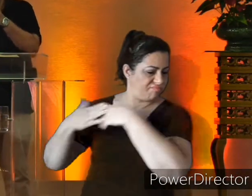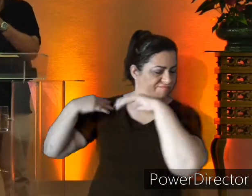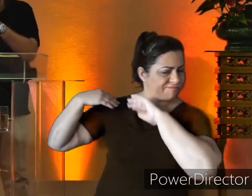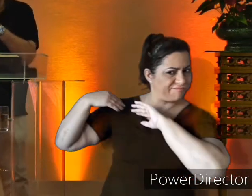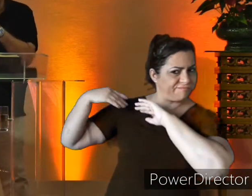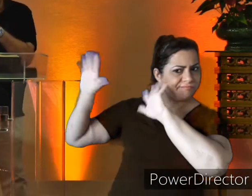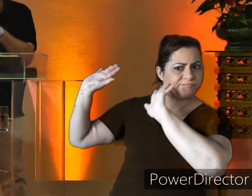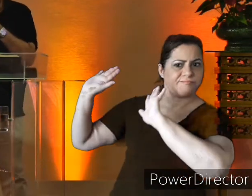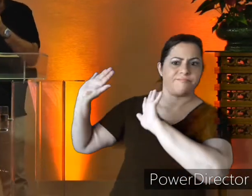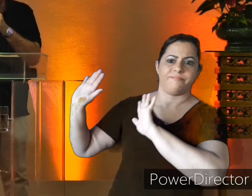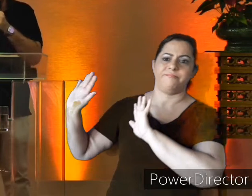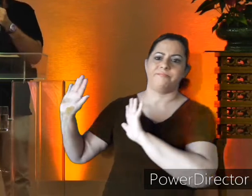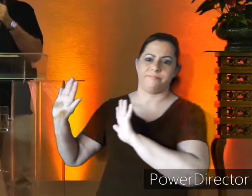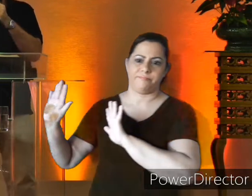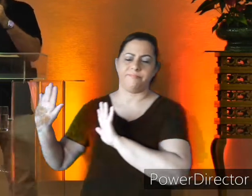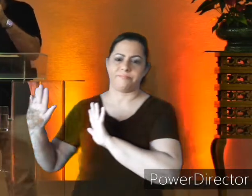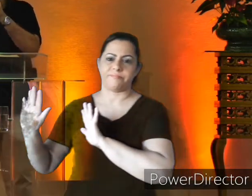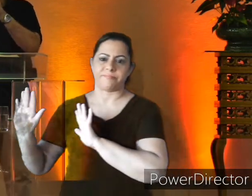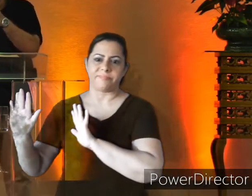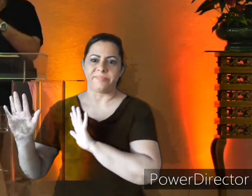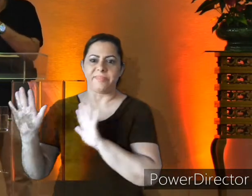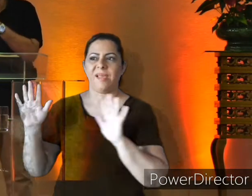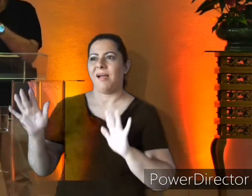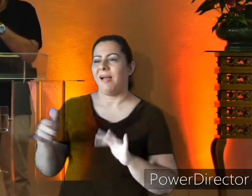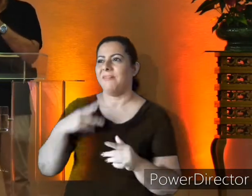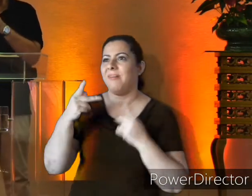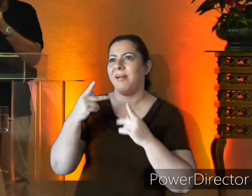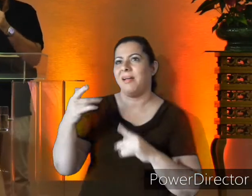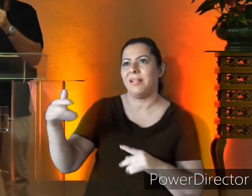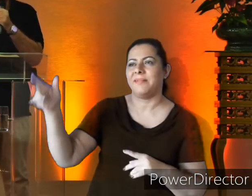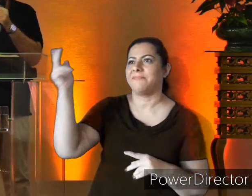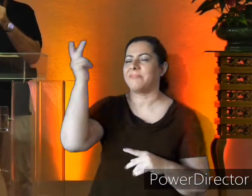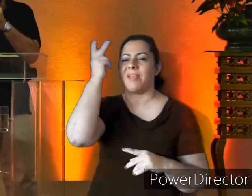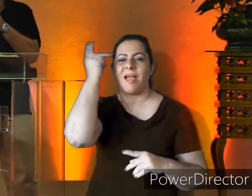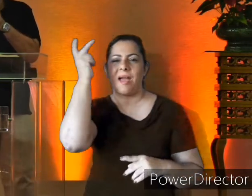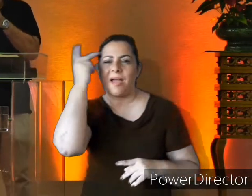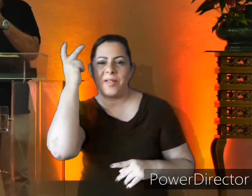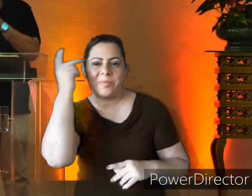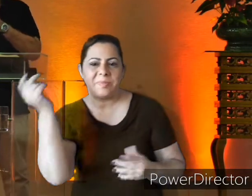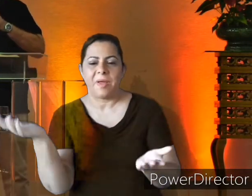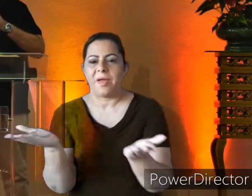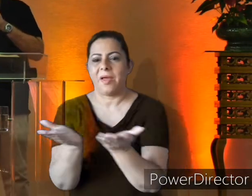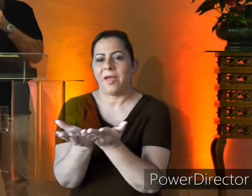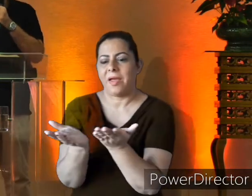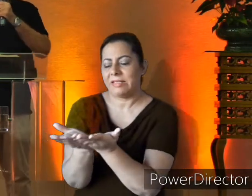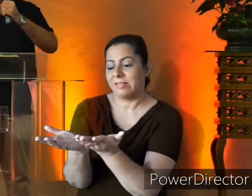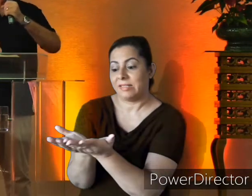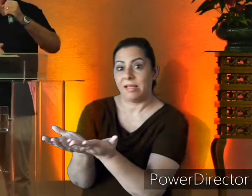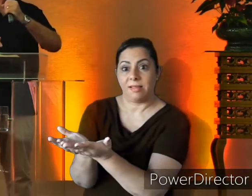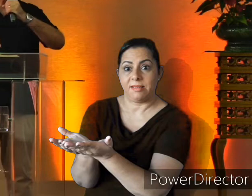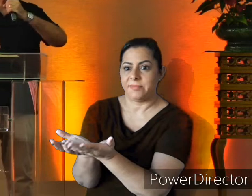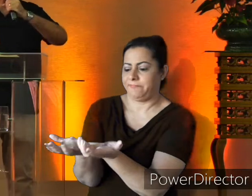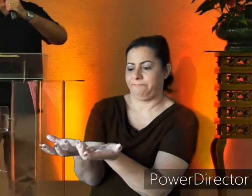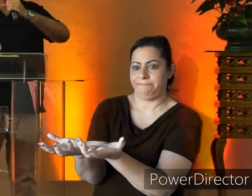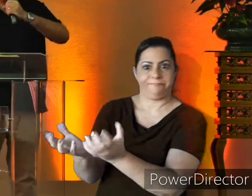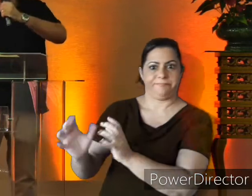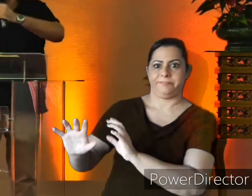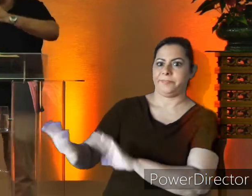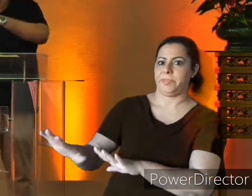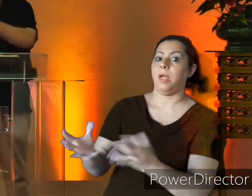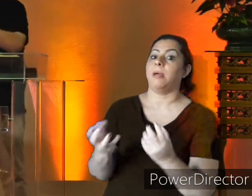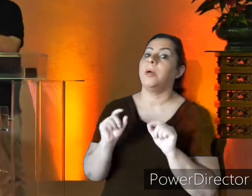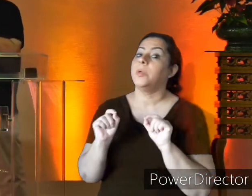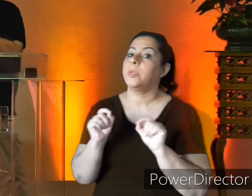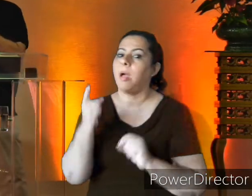melhor, eu não vou ser tão crente assim, eu não vou ser tão radical assim, eu vou viver mais ou menos aqui na